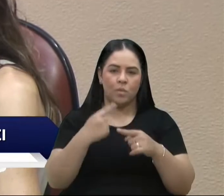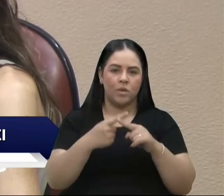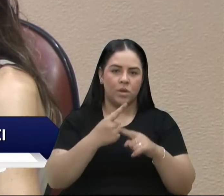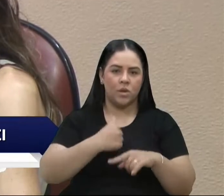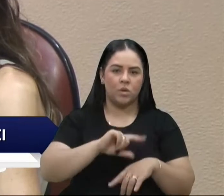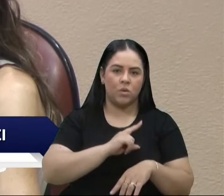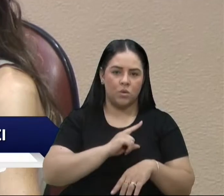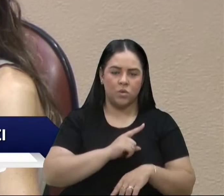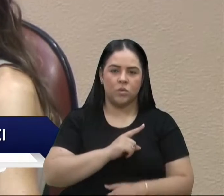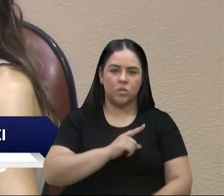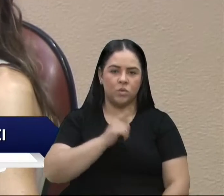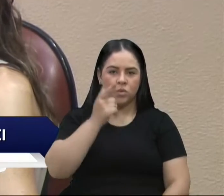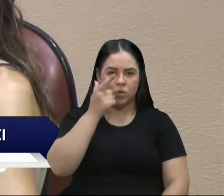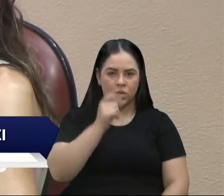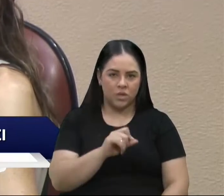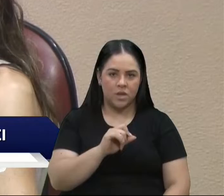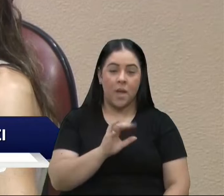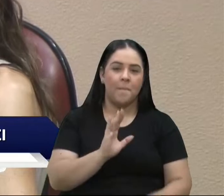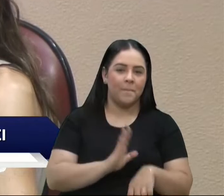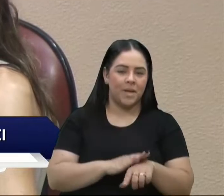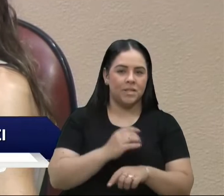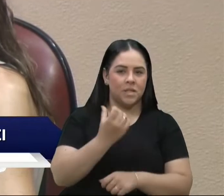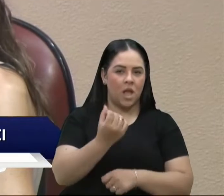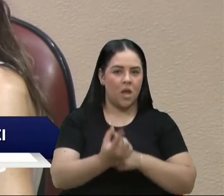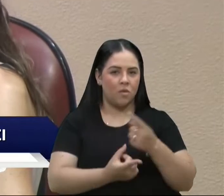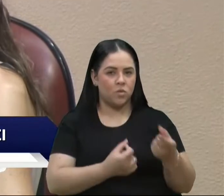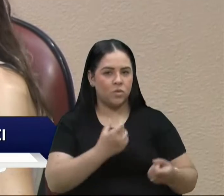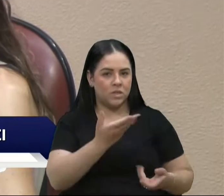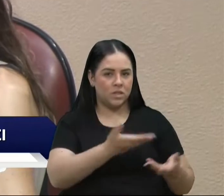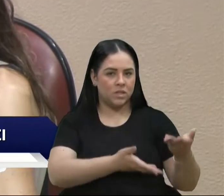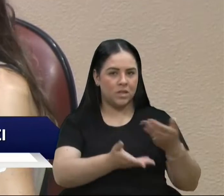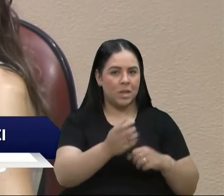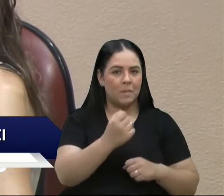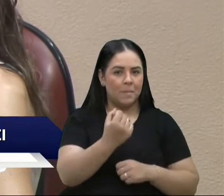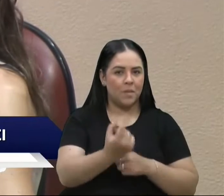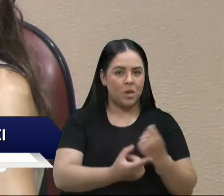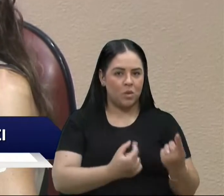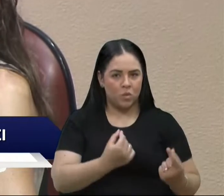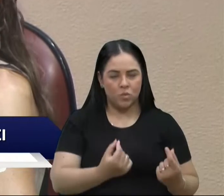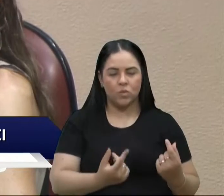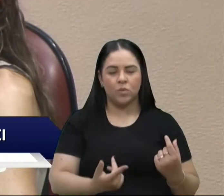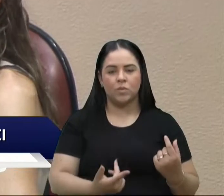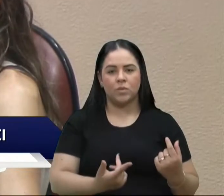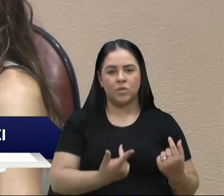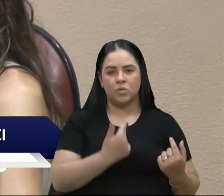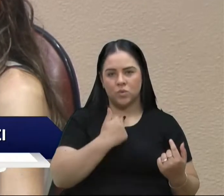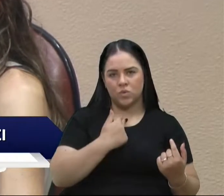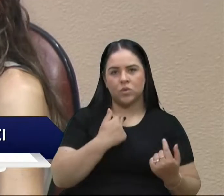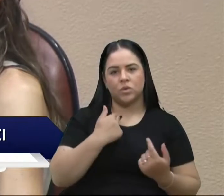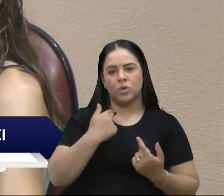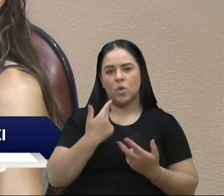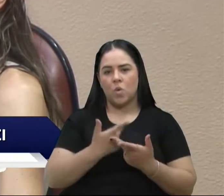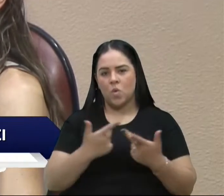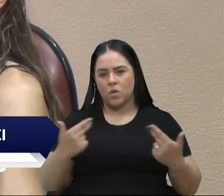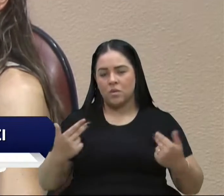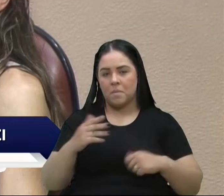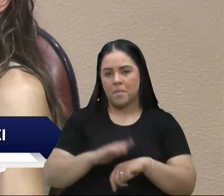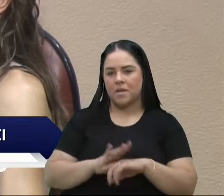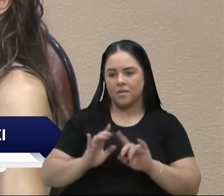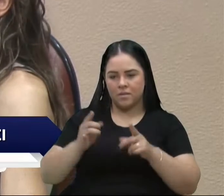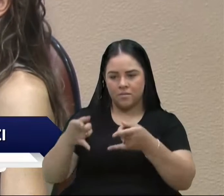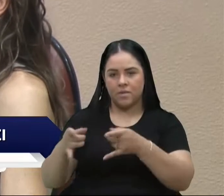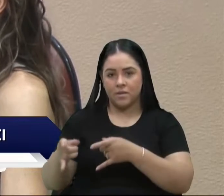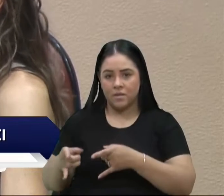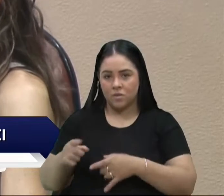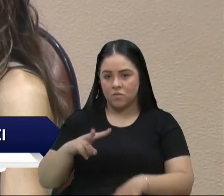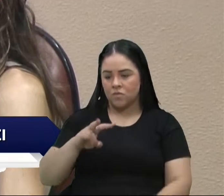consegue encaixar mais atendimentos e mais procedimentos e mais internações. E temos tido no Hospital